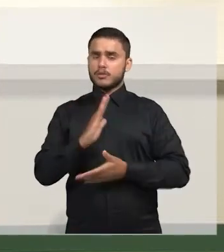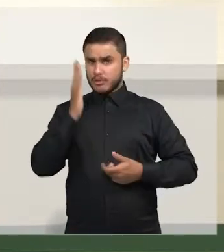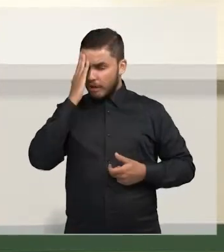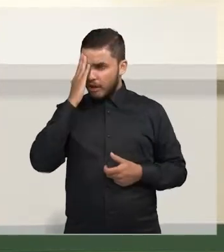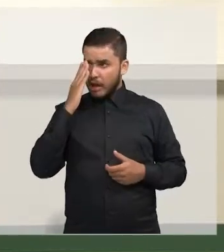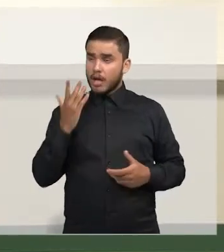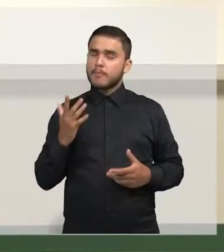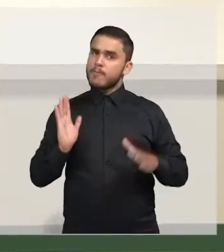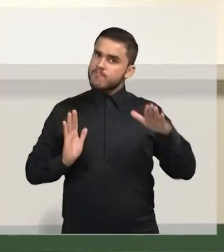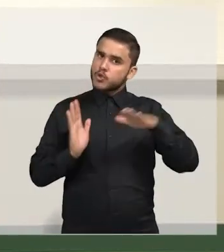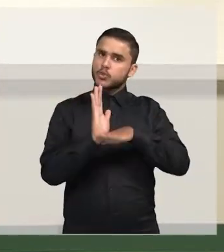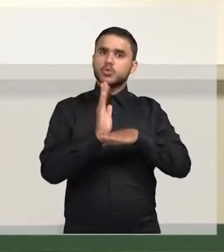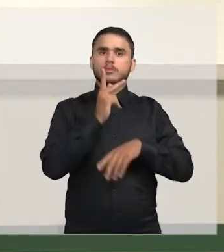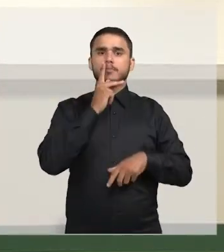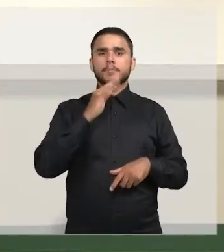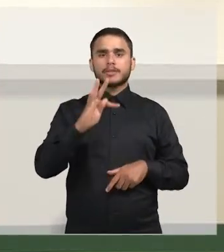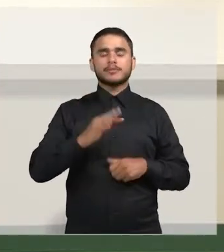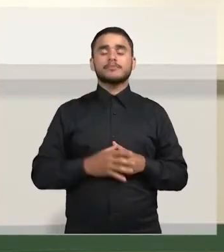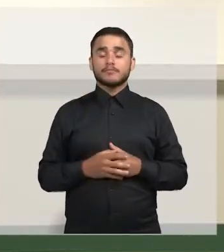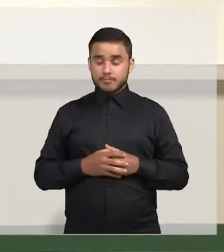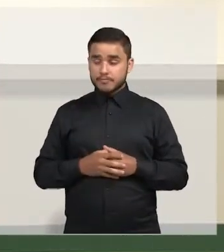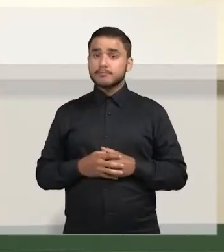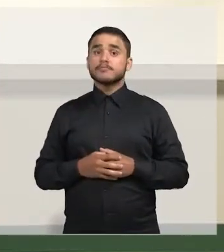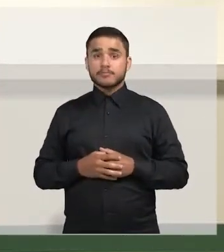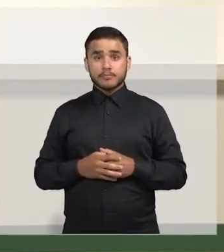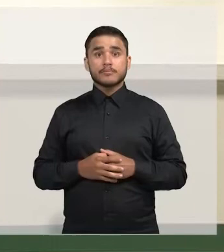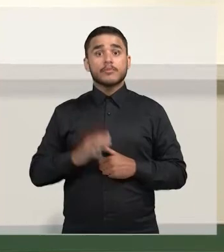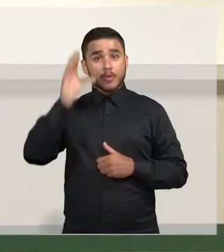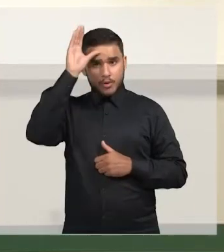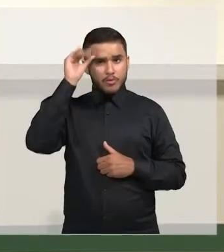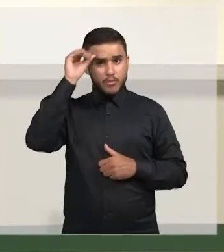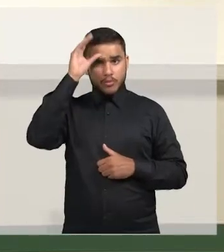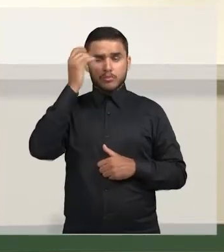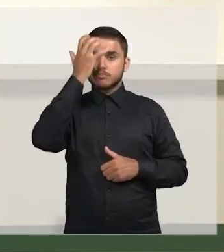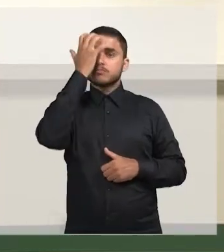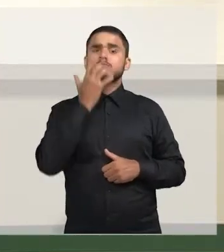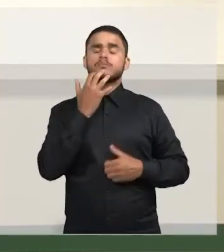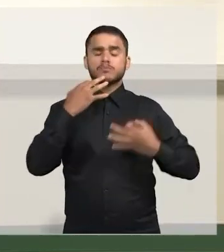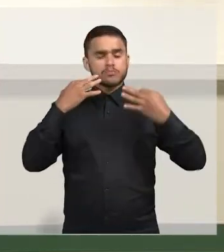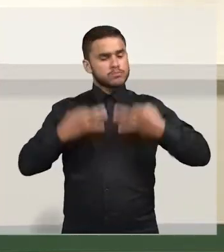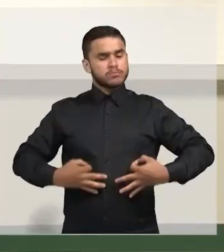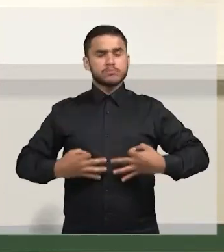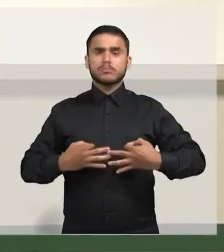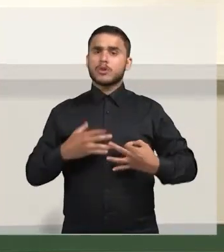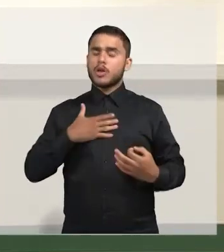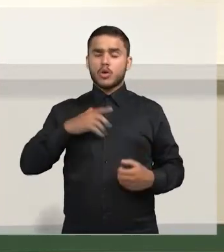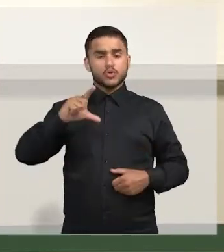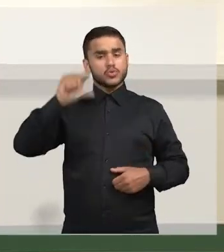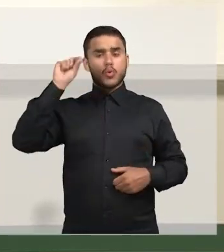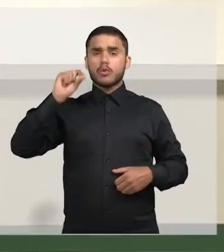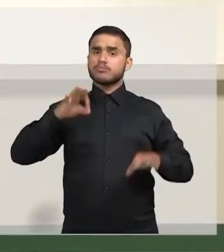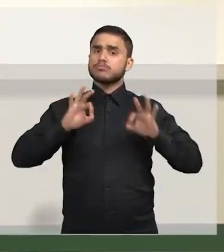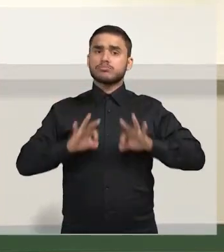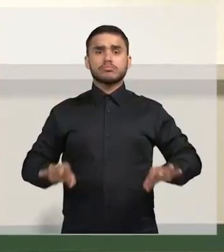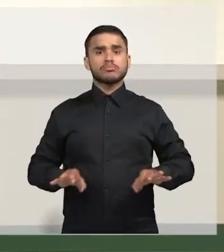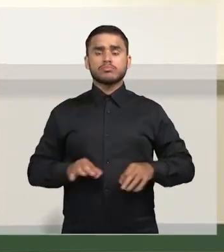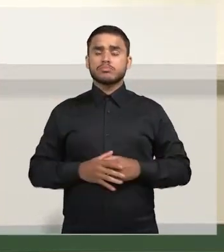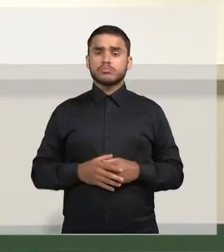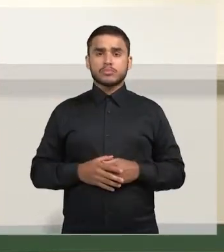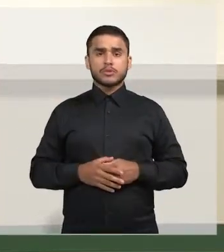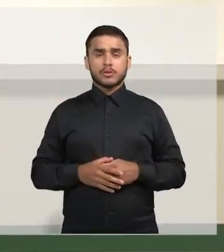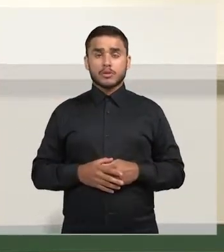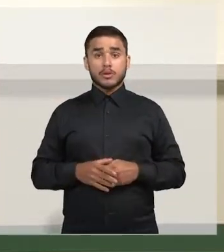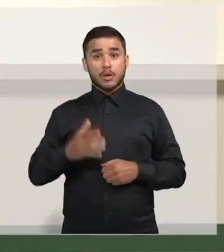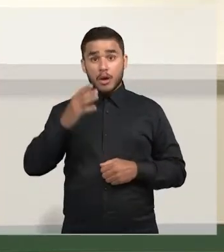Ele se cacifou como um líder correto nas posições que ele toma. Então, ele terminou essa